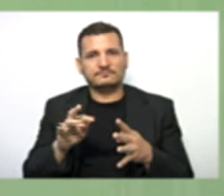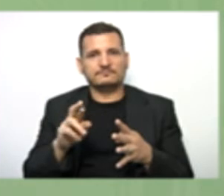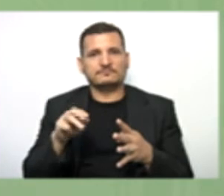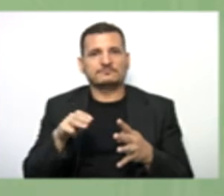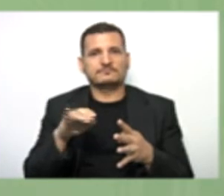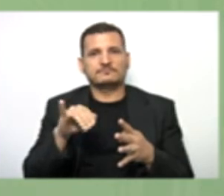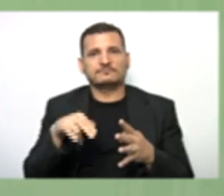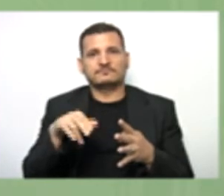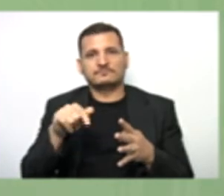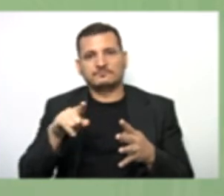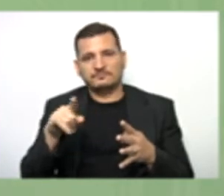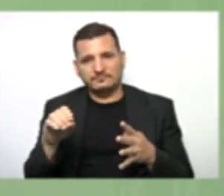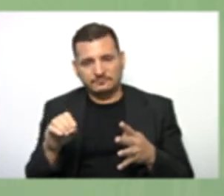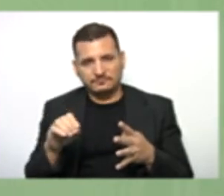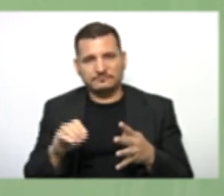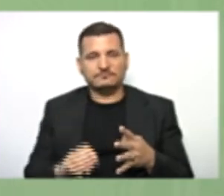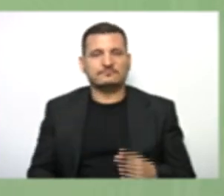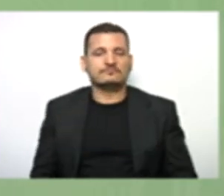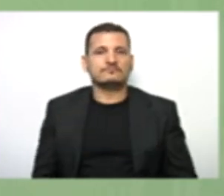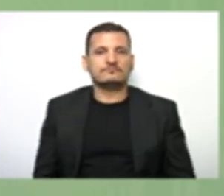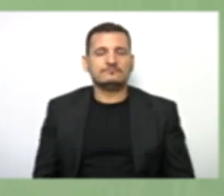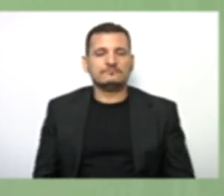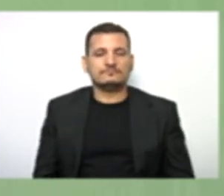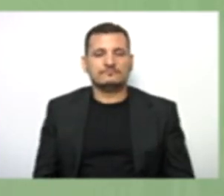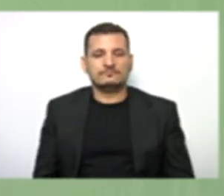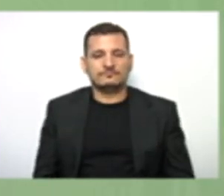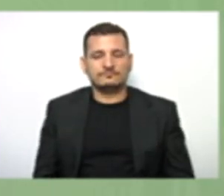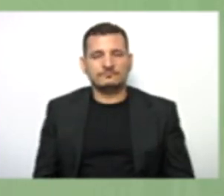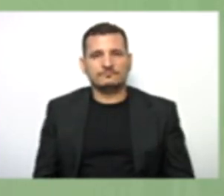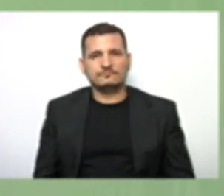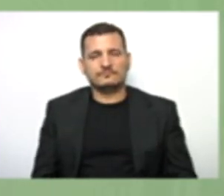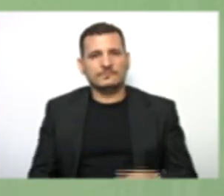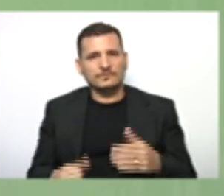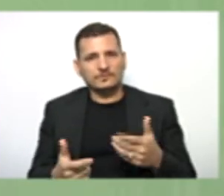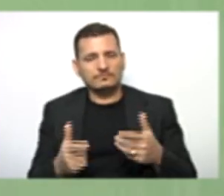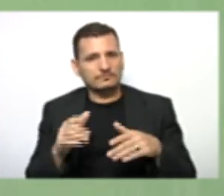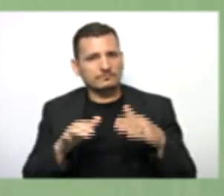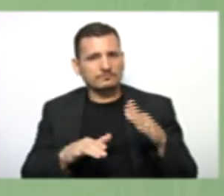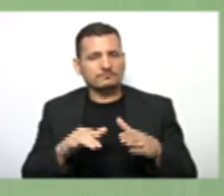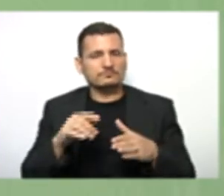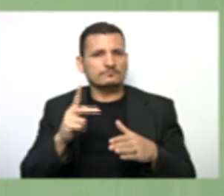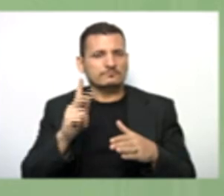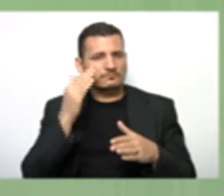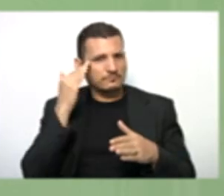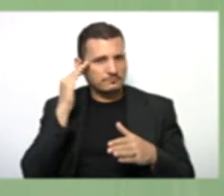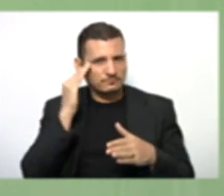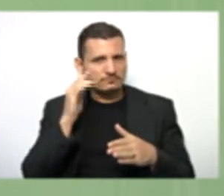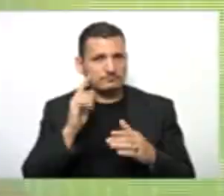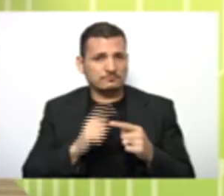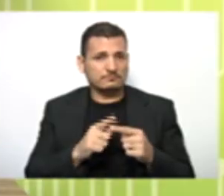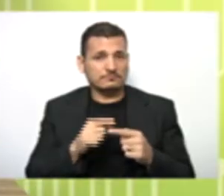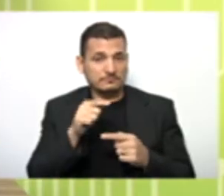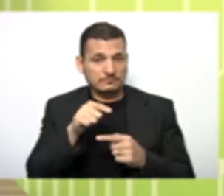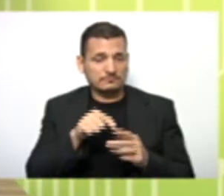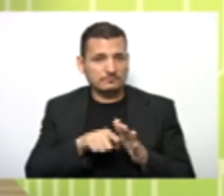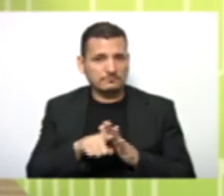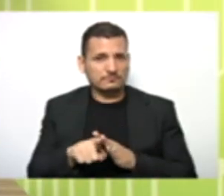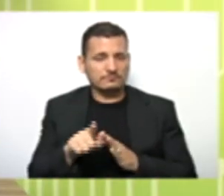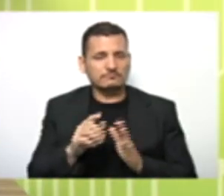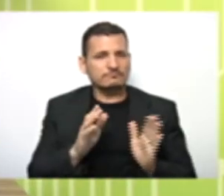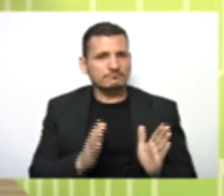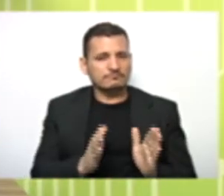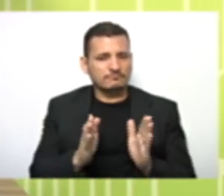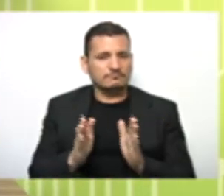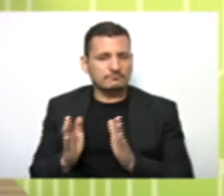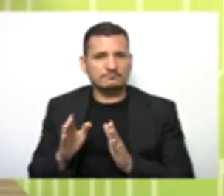Novamente, talvez aí tenha sido a interpretação, porque aqui a gente perguntou as etapas, e aqui essa resposta